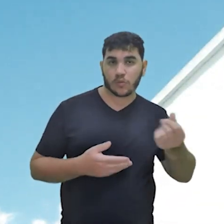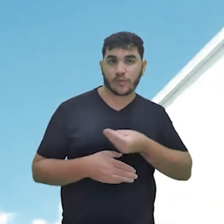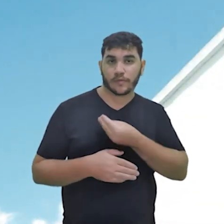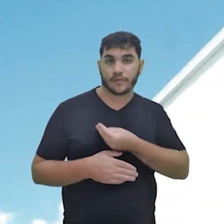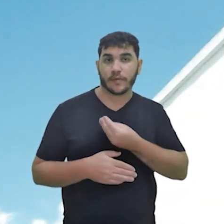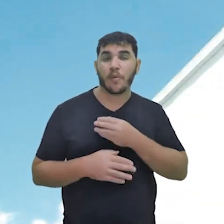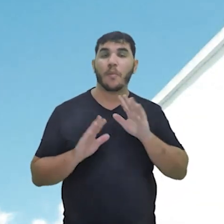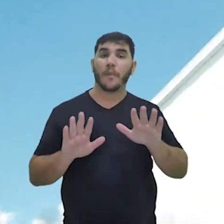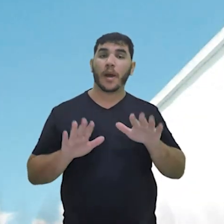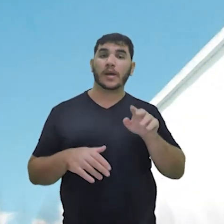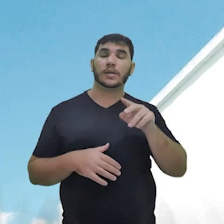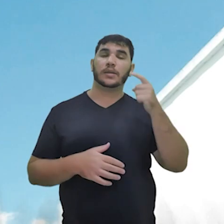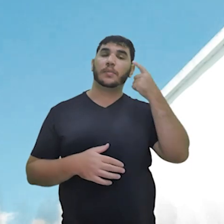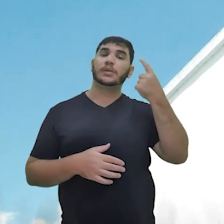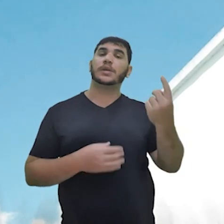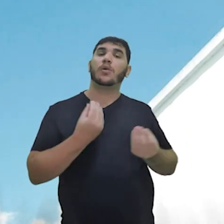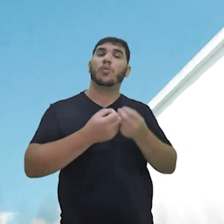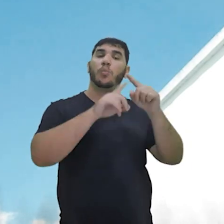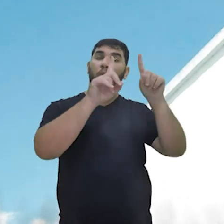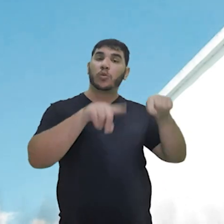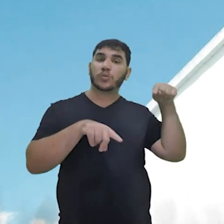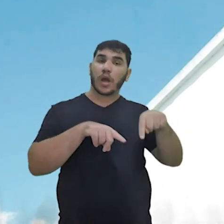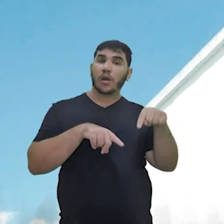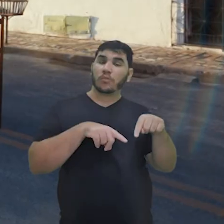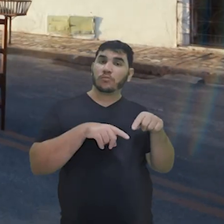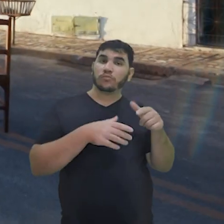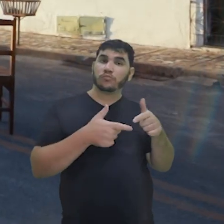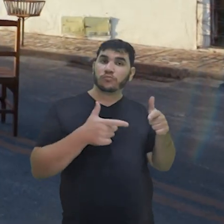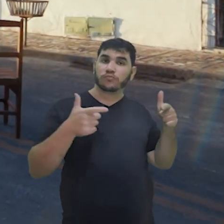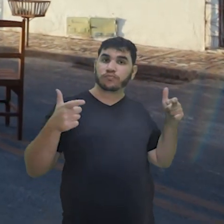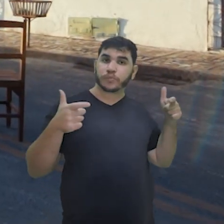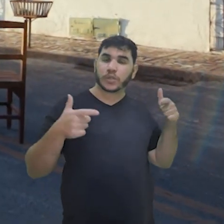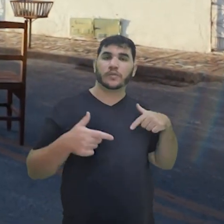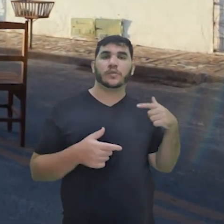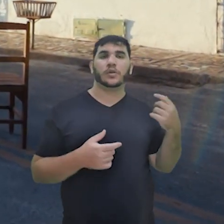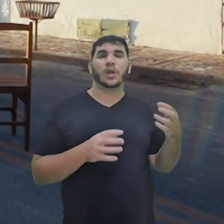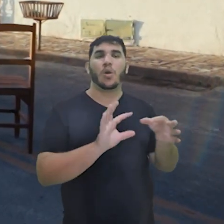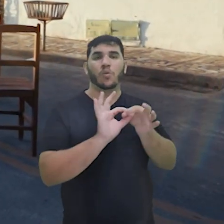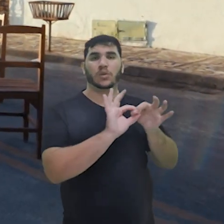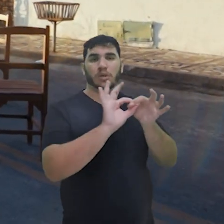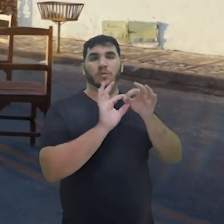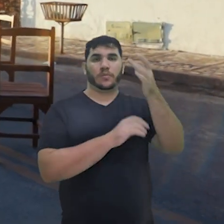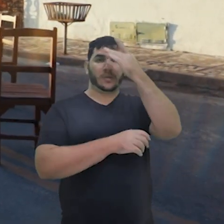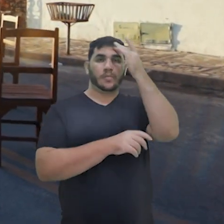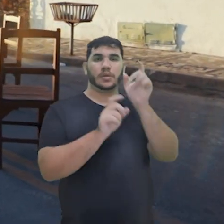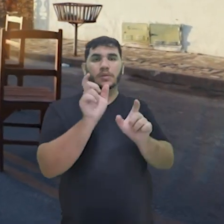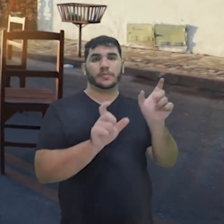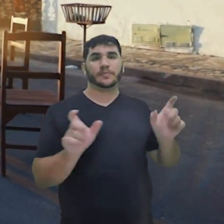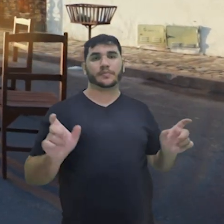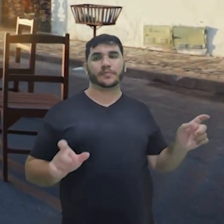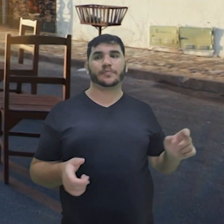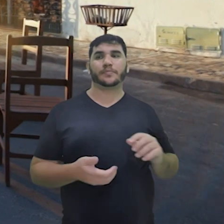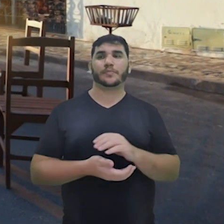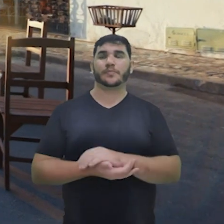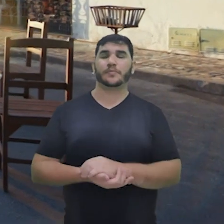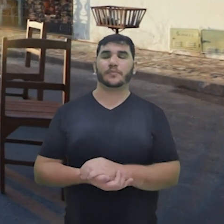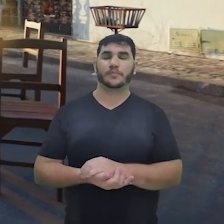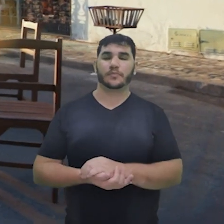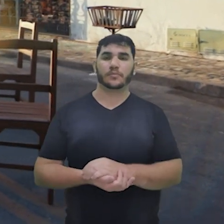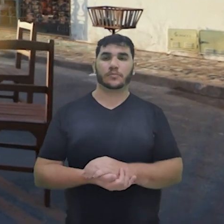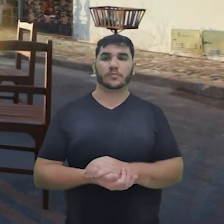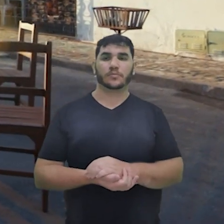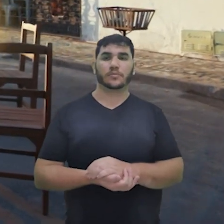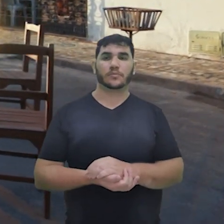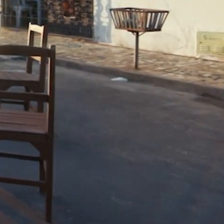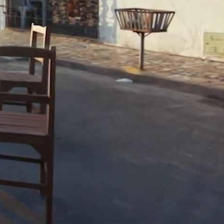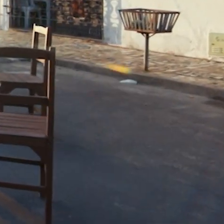projeto grandioso que foi criado com a união dessas pessoas. Entardecer. No meio da rua está a mesa de